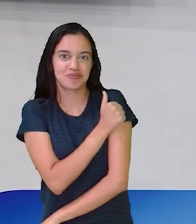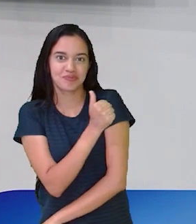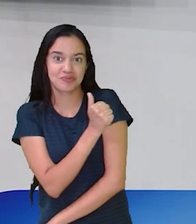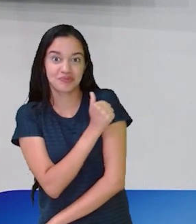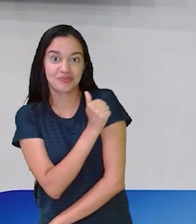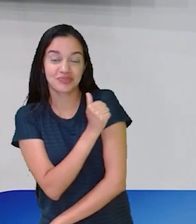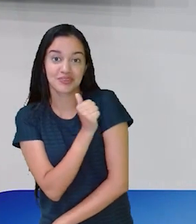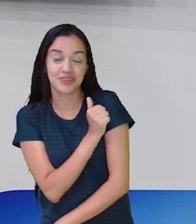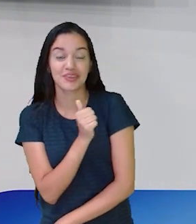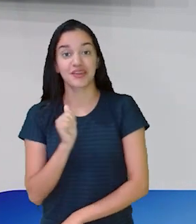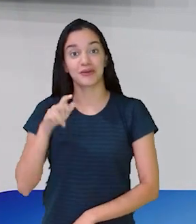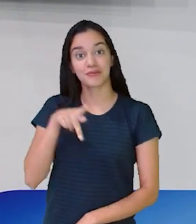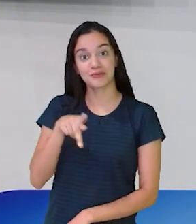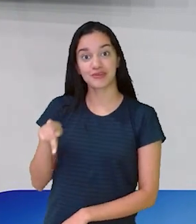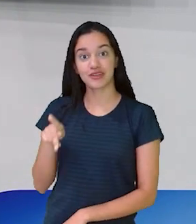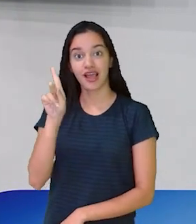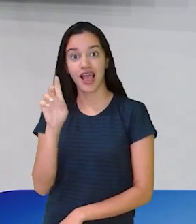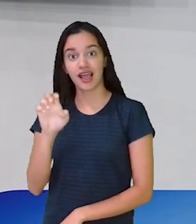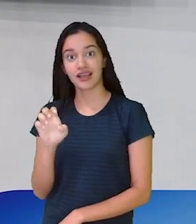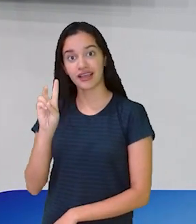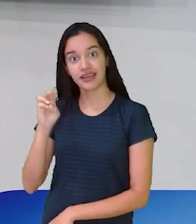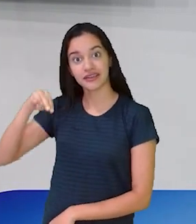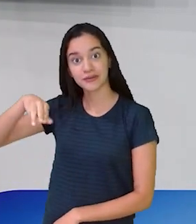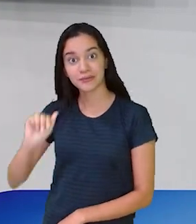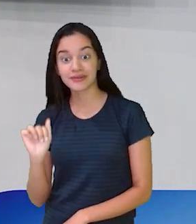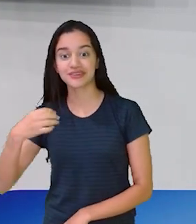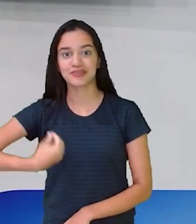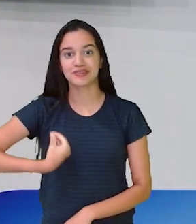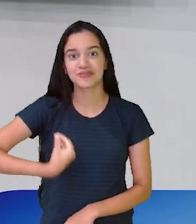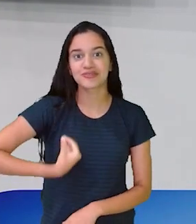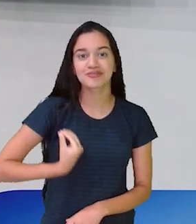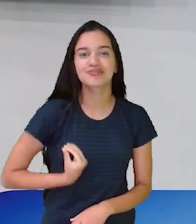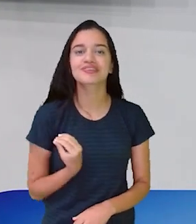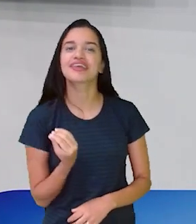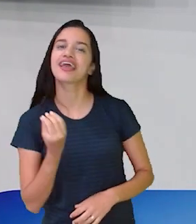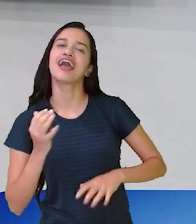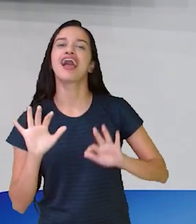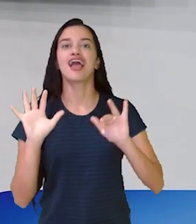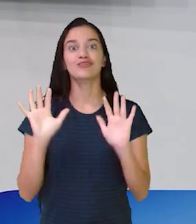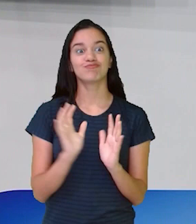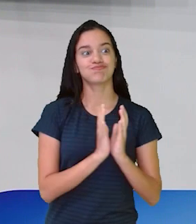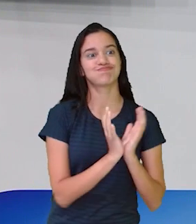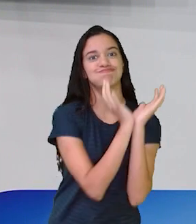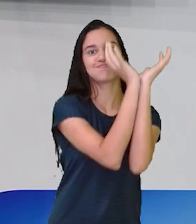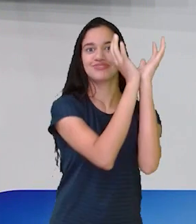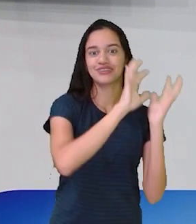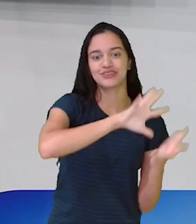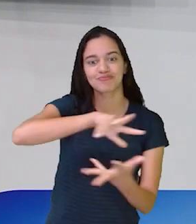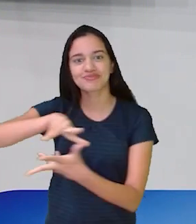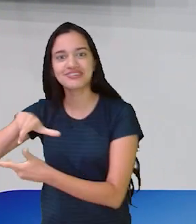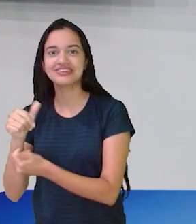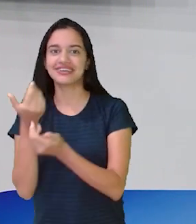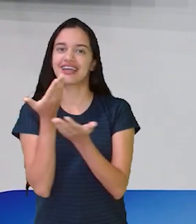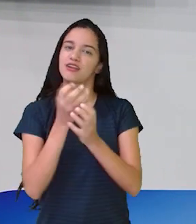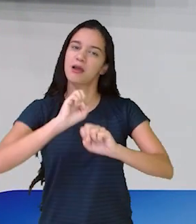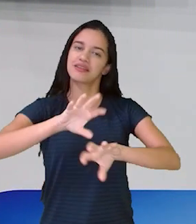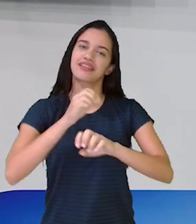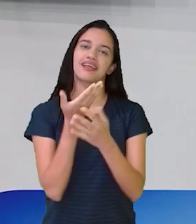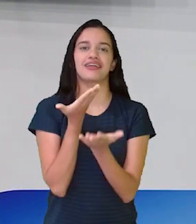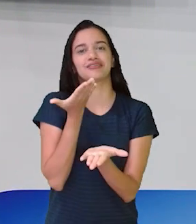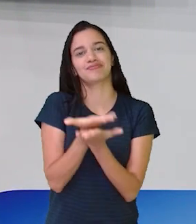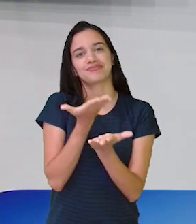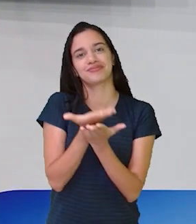estudantes, eu sou a professora Kerima e estou aqui já em clima de Copa para dar essa aula de matemática